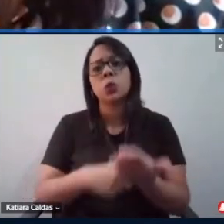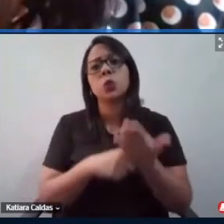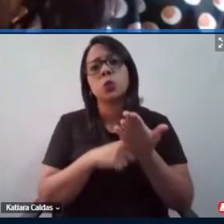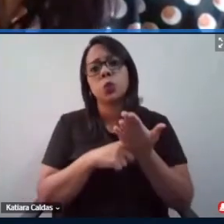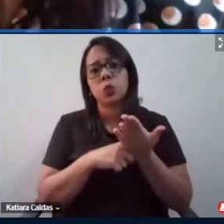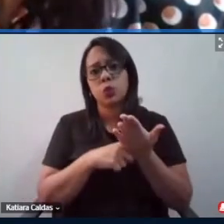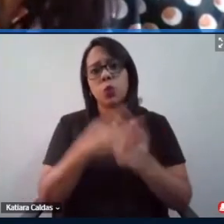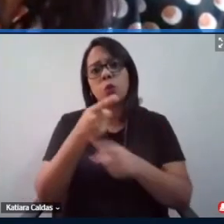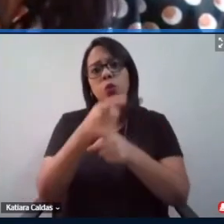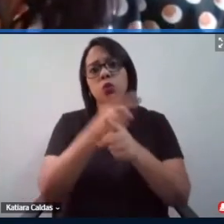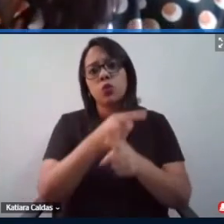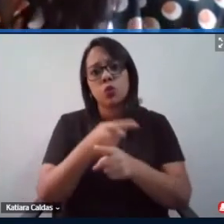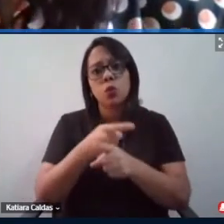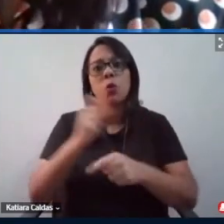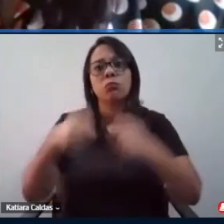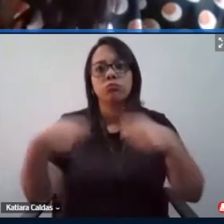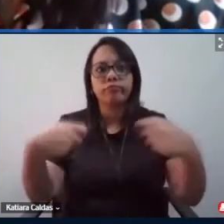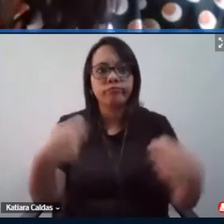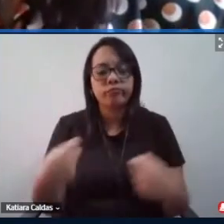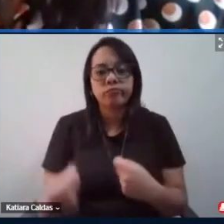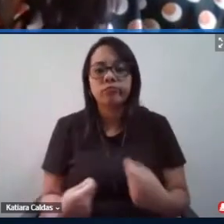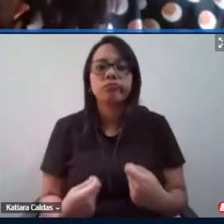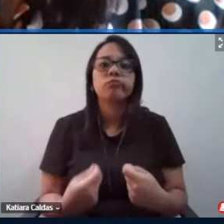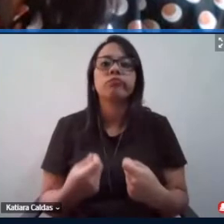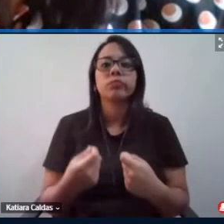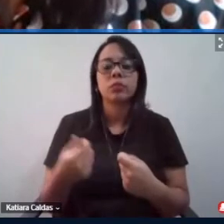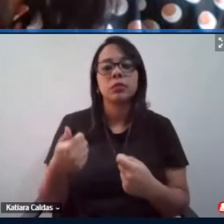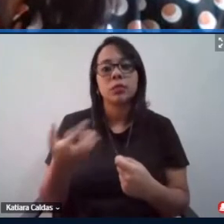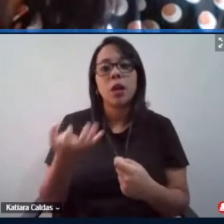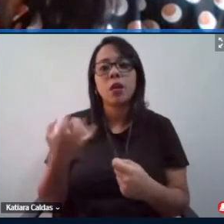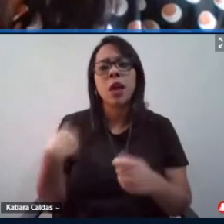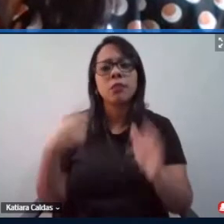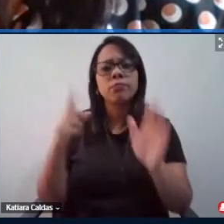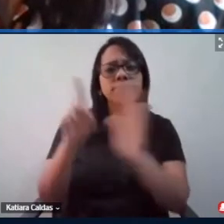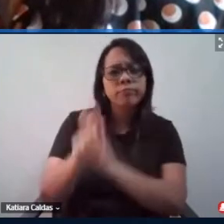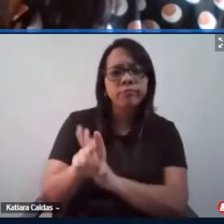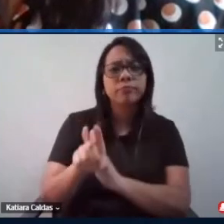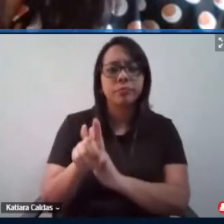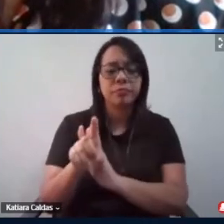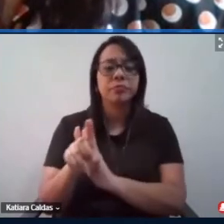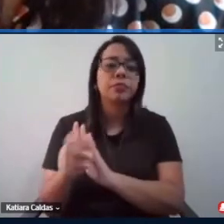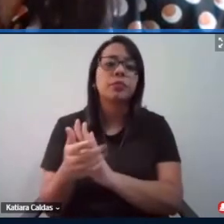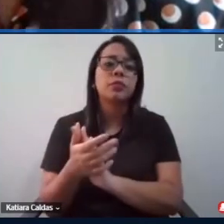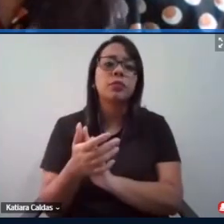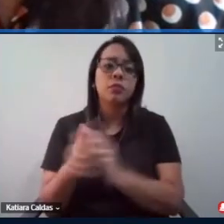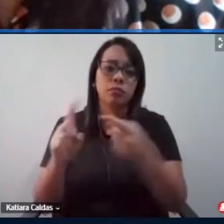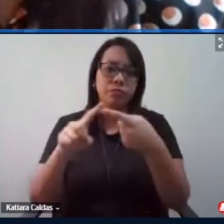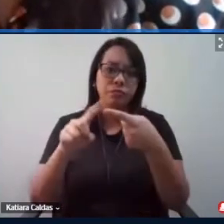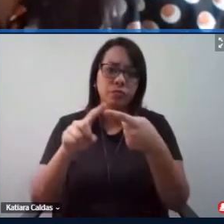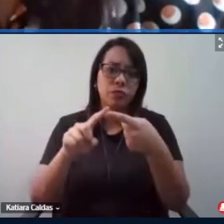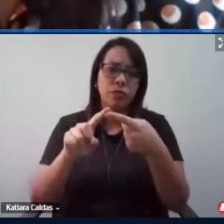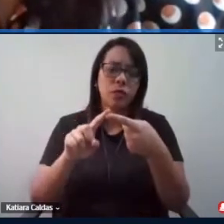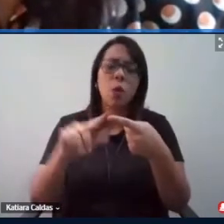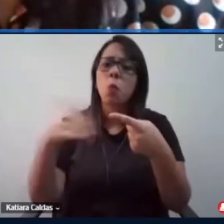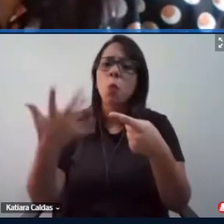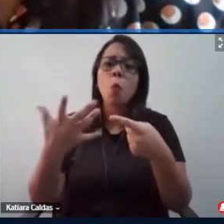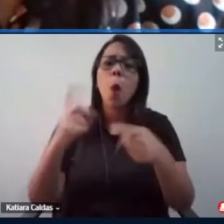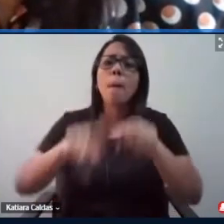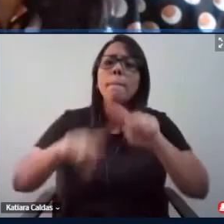na descoberta dos sinais. Então, eu queria primeiro te perguntar, que equipamentos são